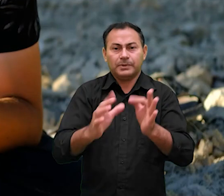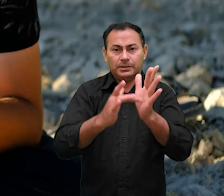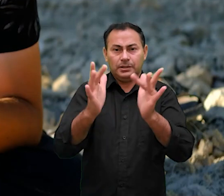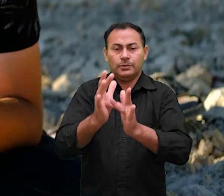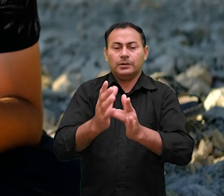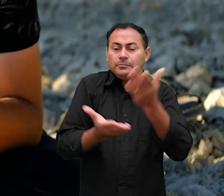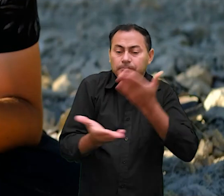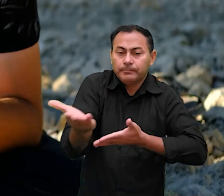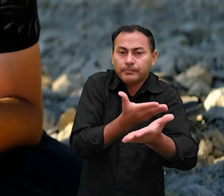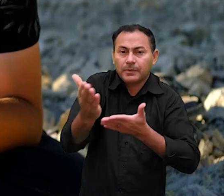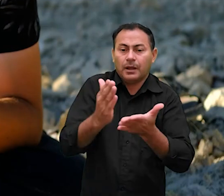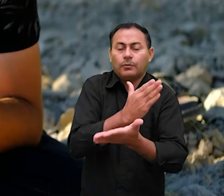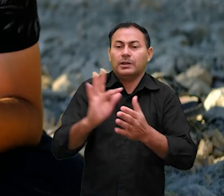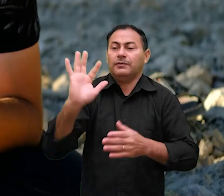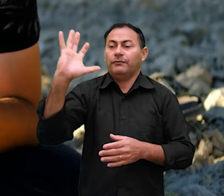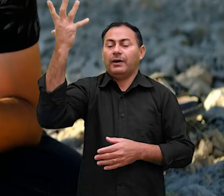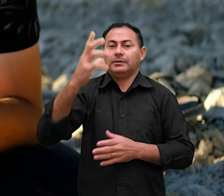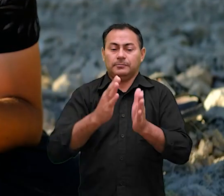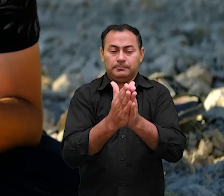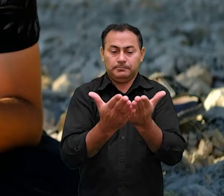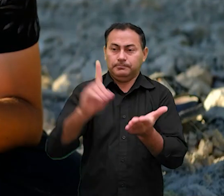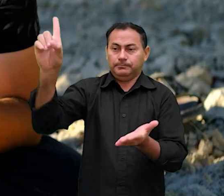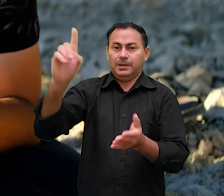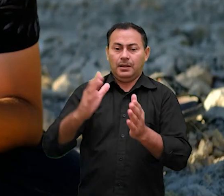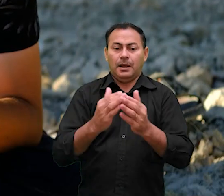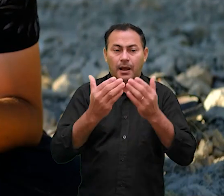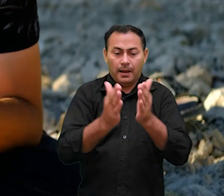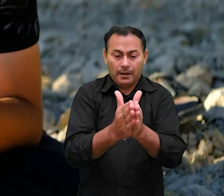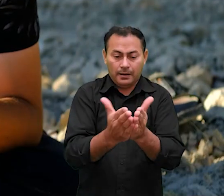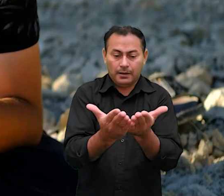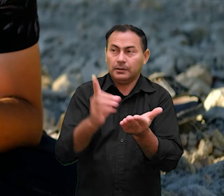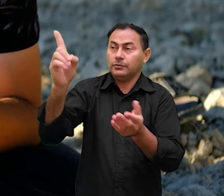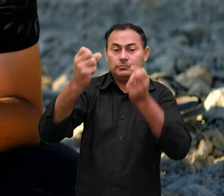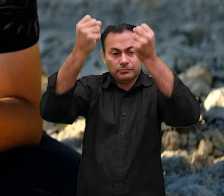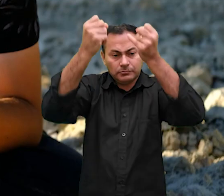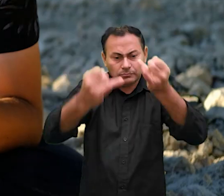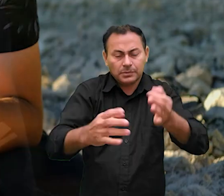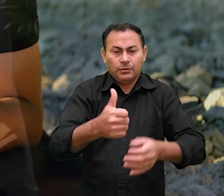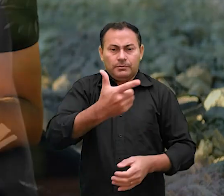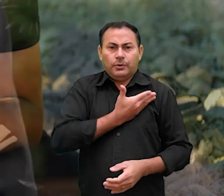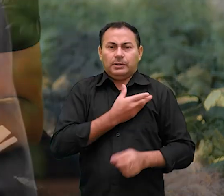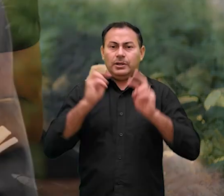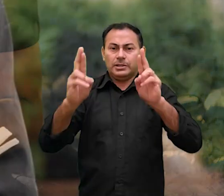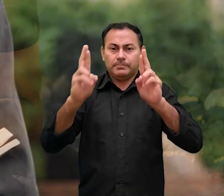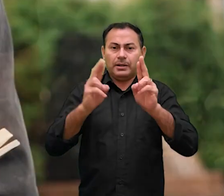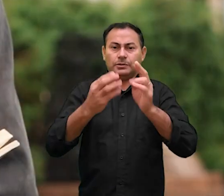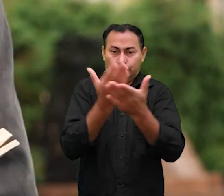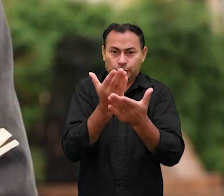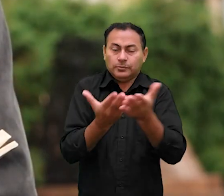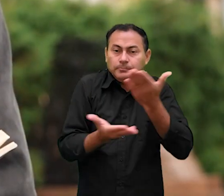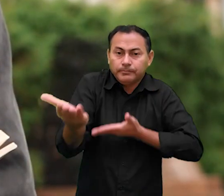exatamente como Jesus compartilhou alguns fatos sobre as Escrituras que abriram a palavra de Deus aos apóstolos, eu espero que essas